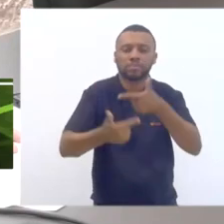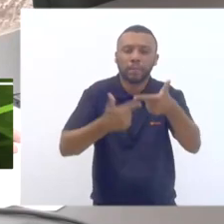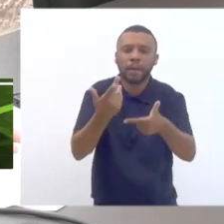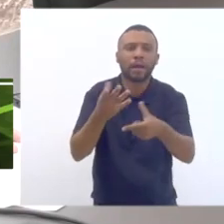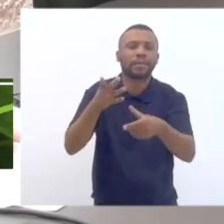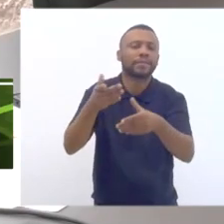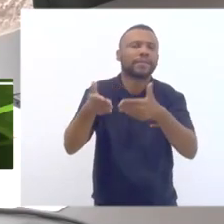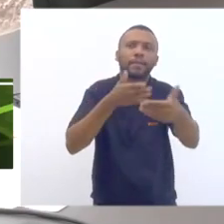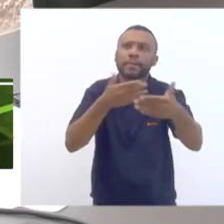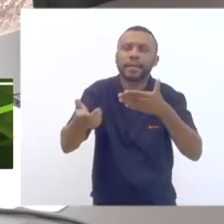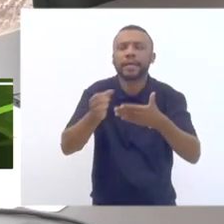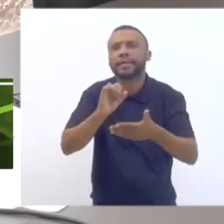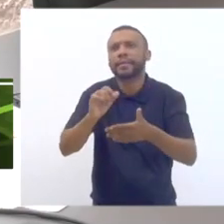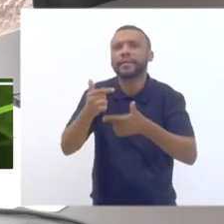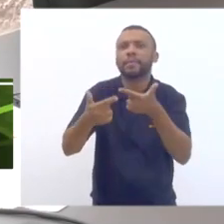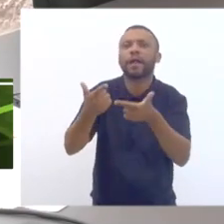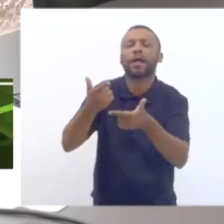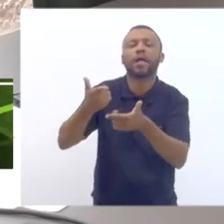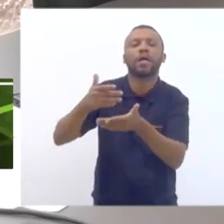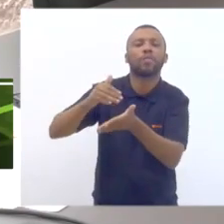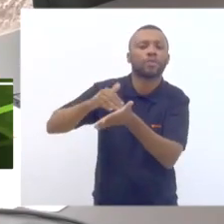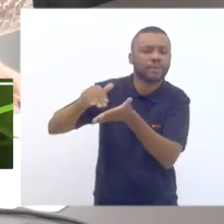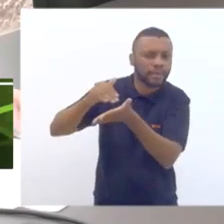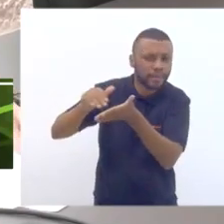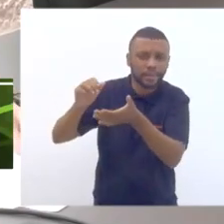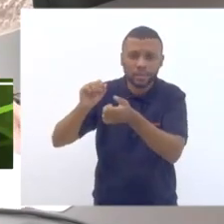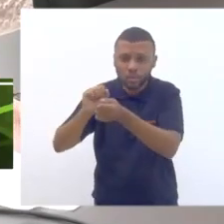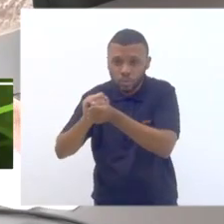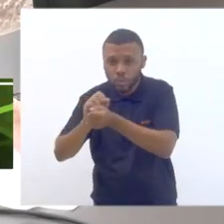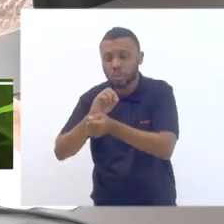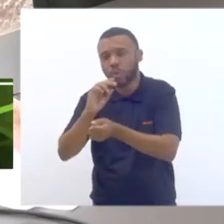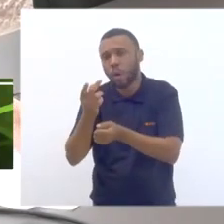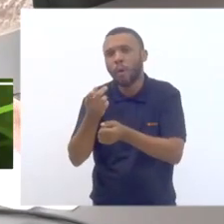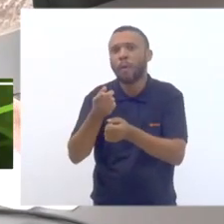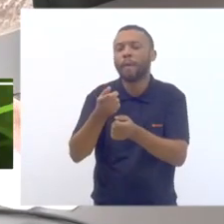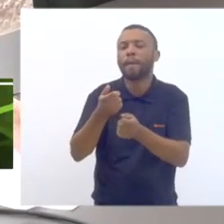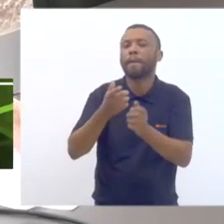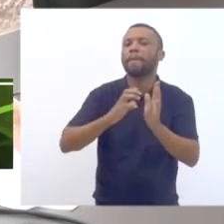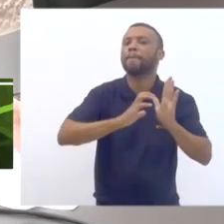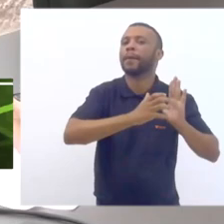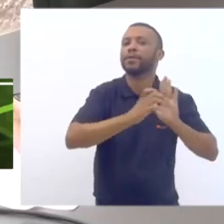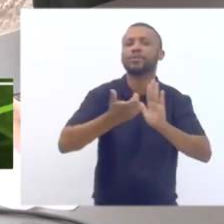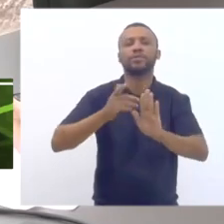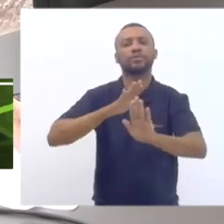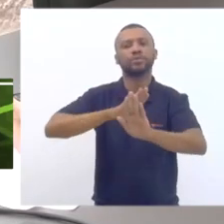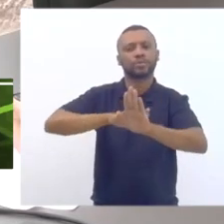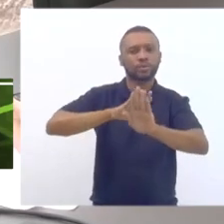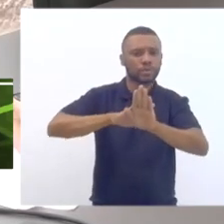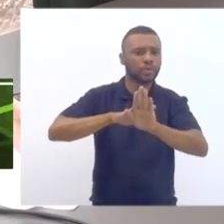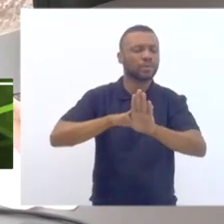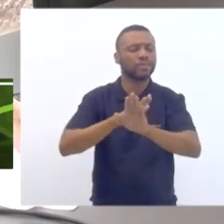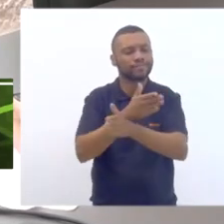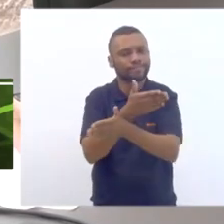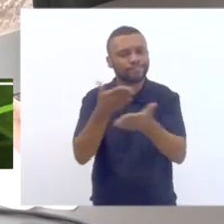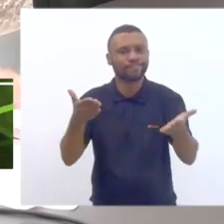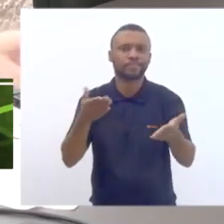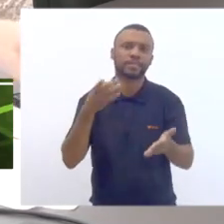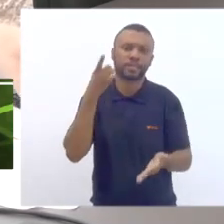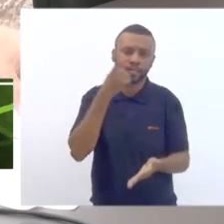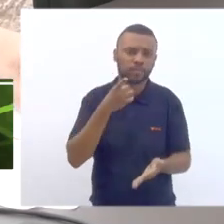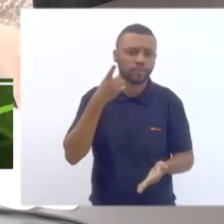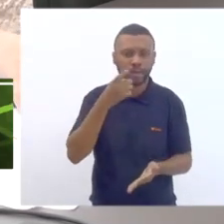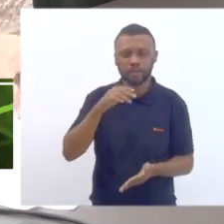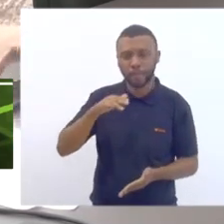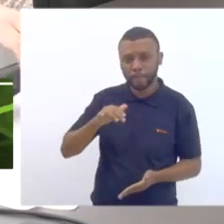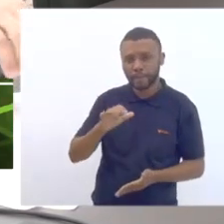de gabinete ou bandeiras partidárias. Dizer, deputado Luiz, em nome de todos os demais deputados, Mink também,